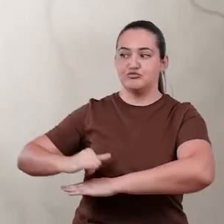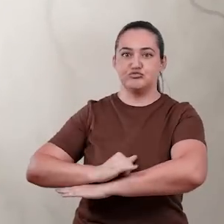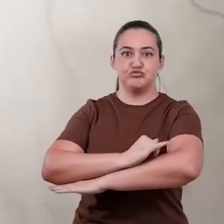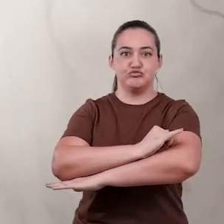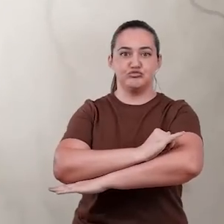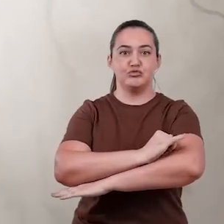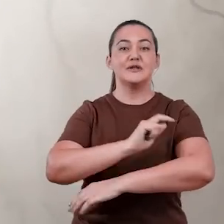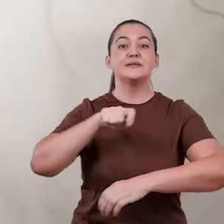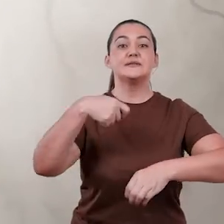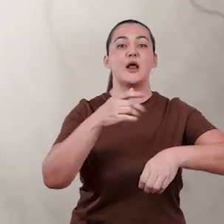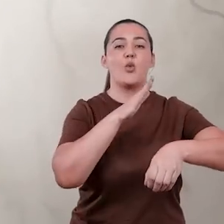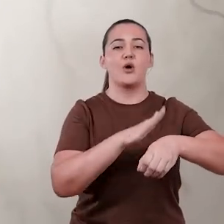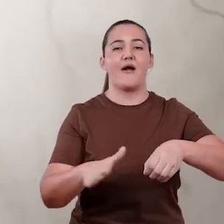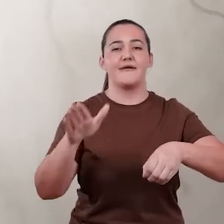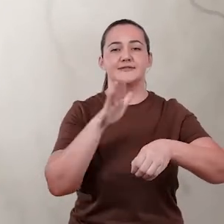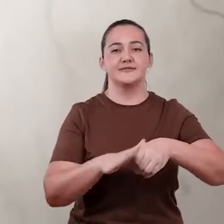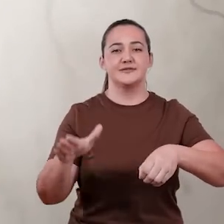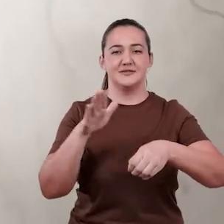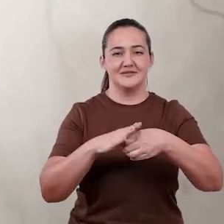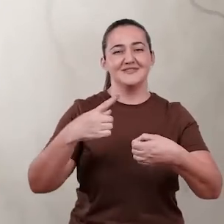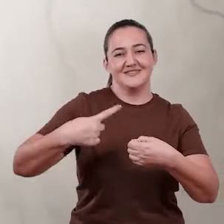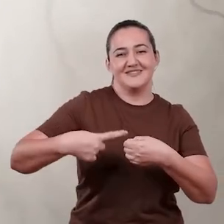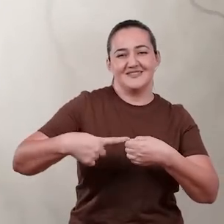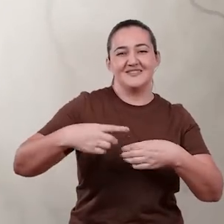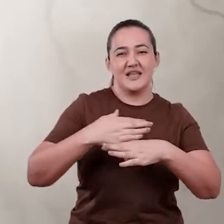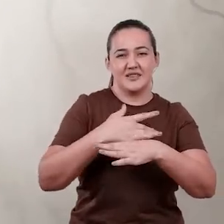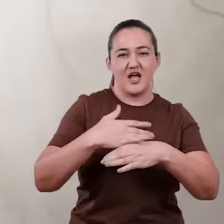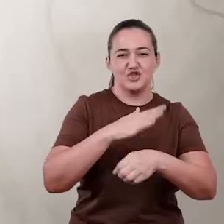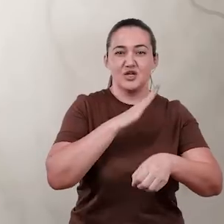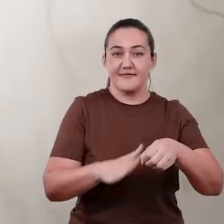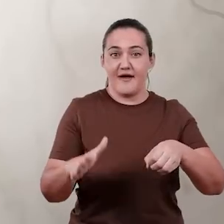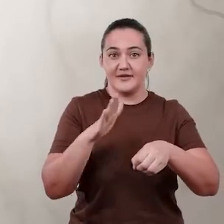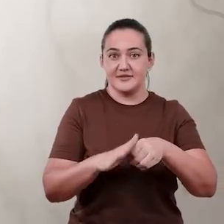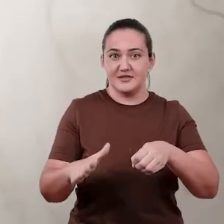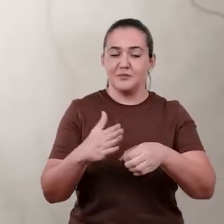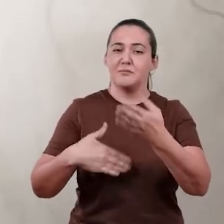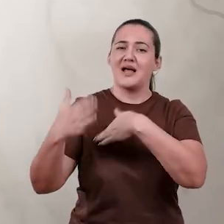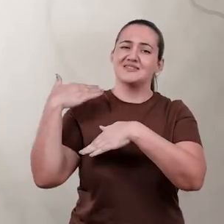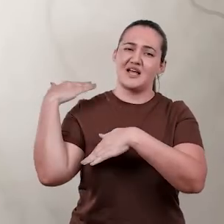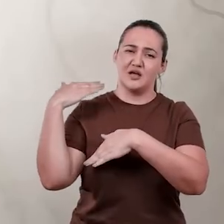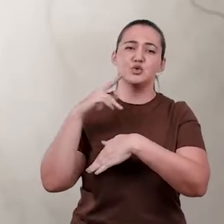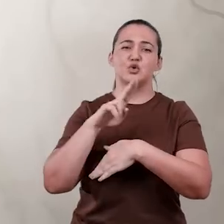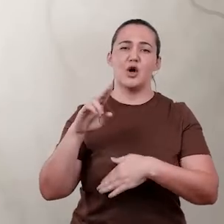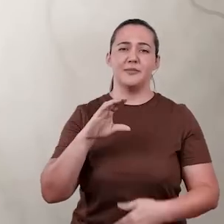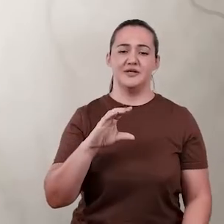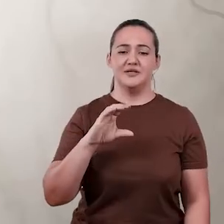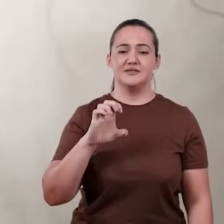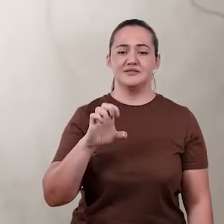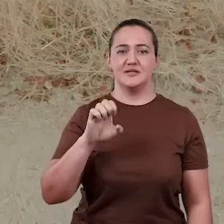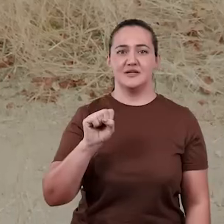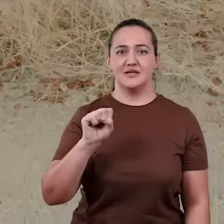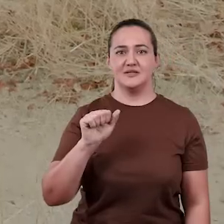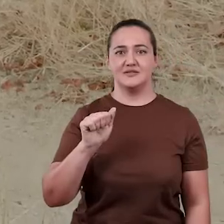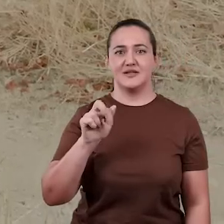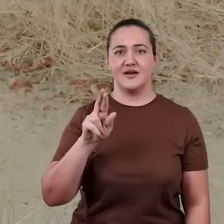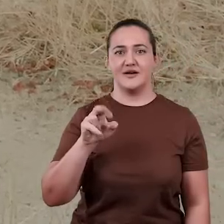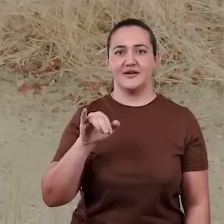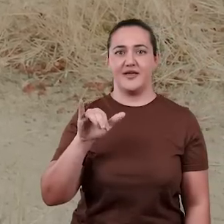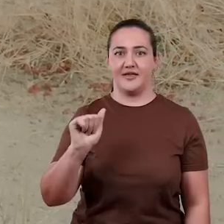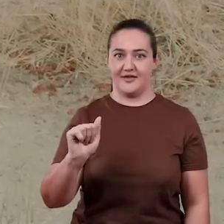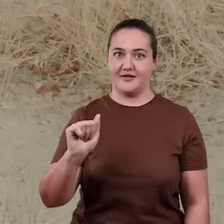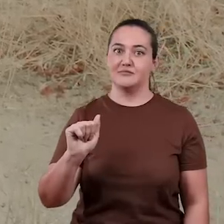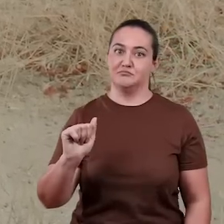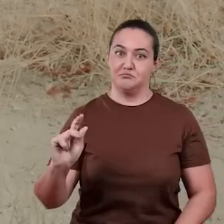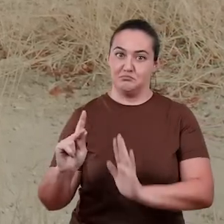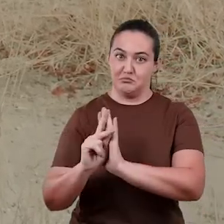aeroporto de Kayseri. Essa cidade de Kayseri é a antiga cidade de Cesareia. Mas atenção, não confunda a Cesareia